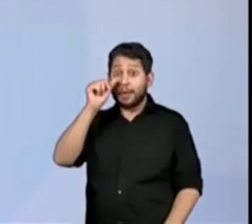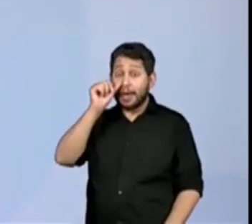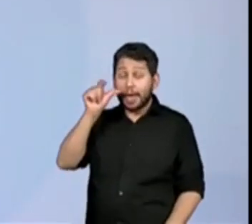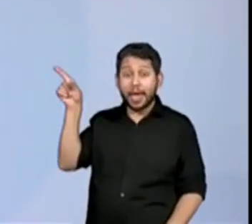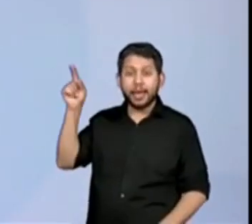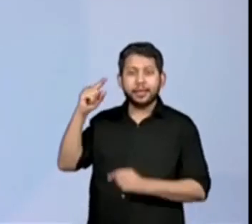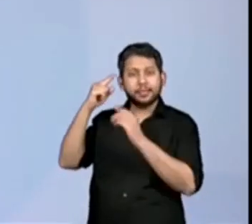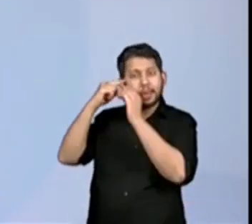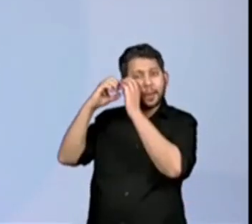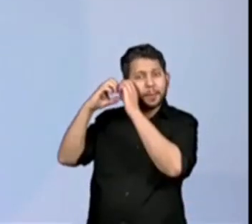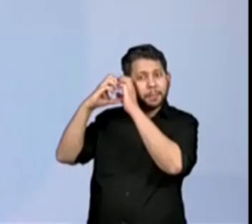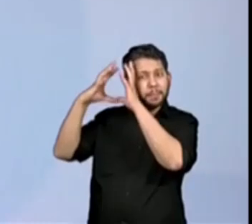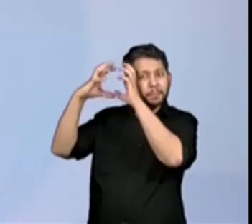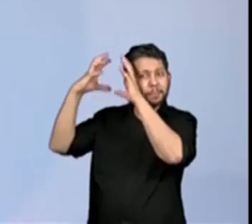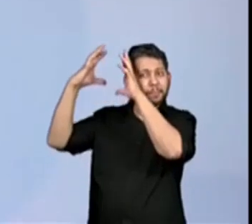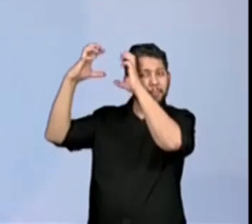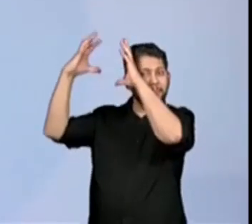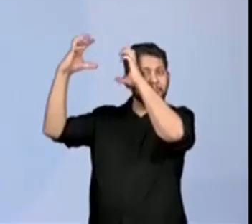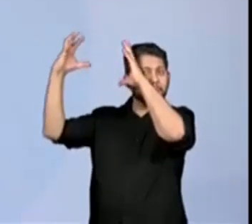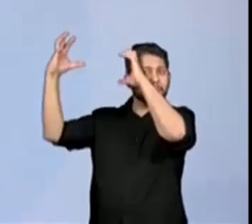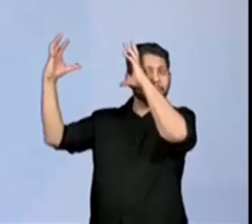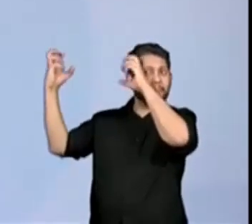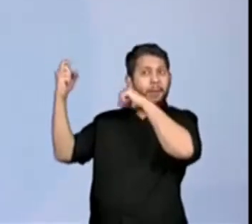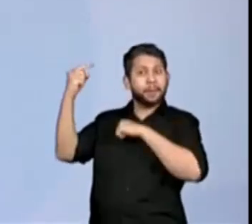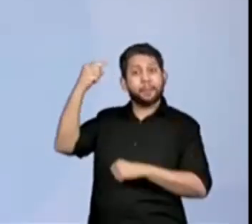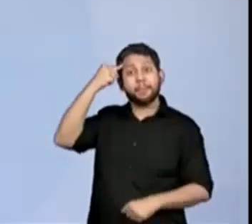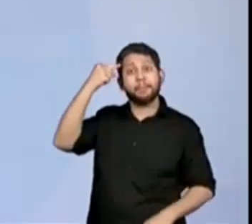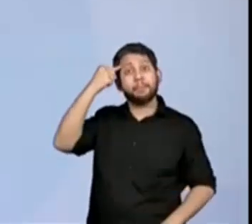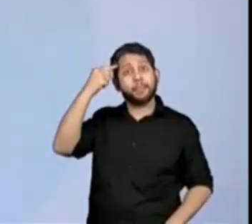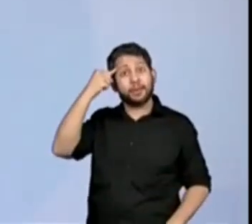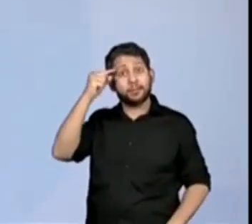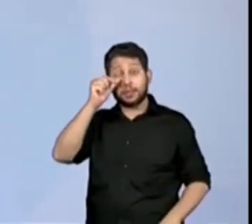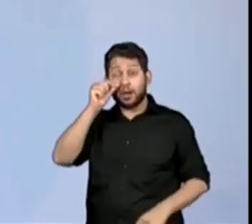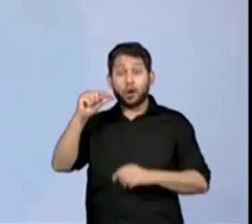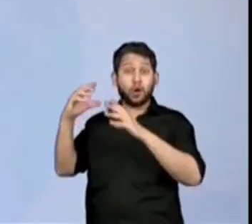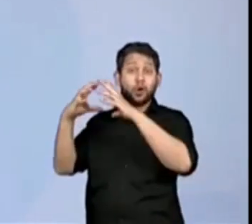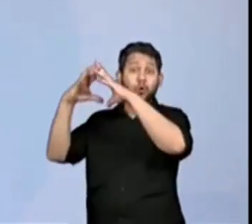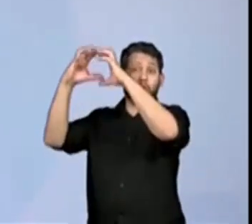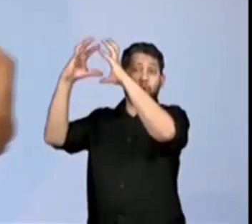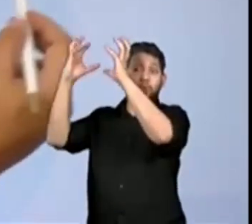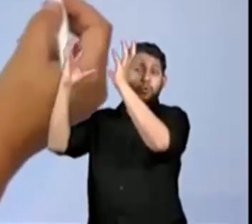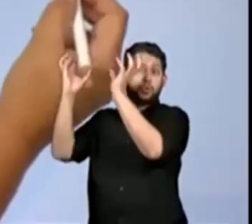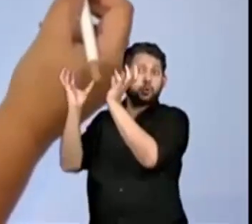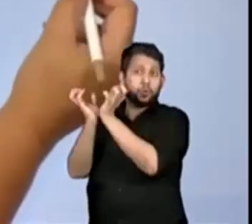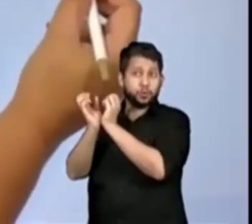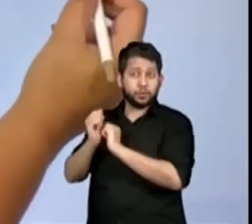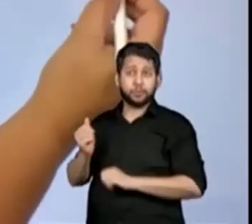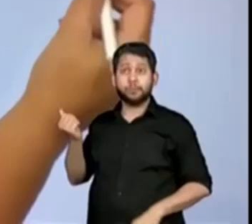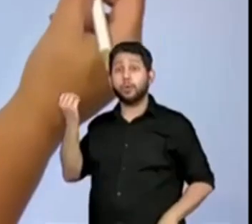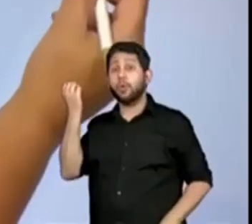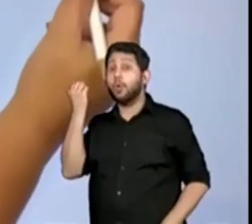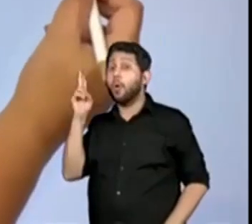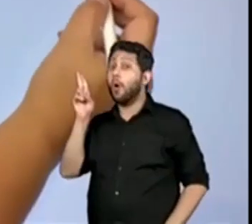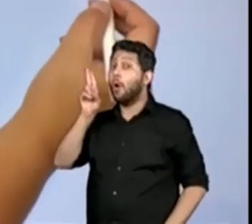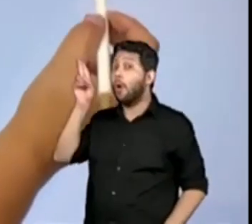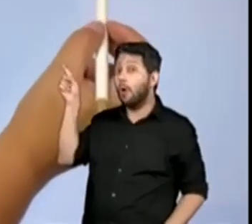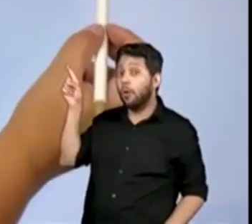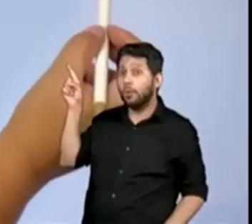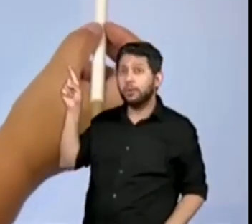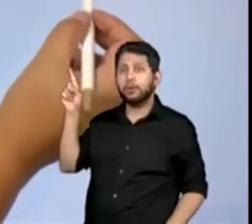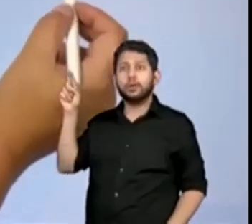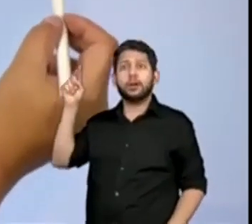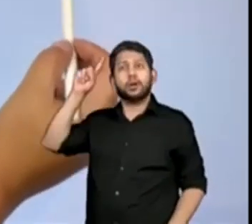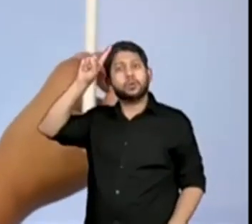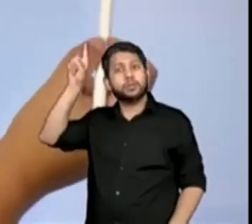de pensamento, que já muitas vezes é usado essa nuvenzinha aqui. Ou mesmo o